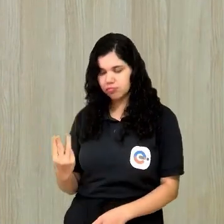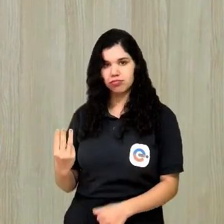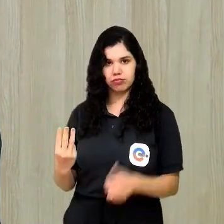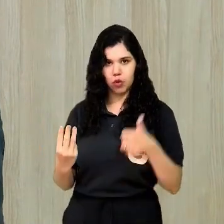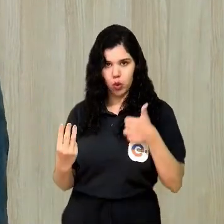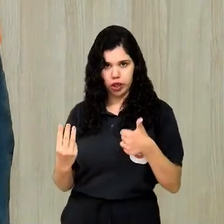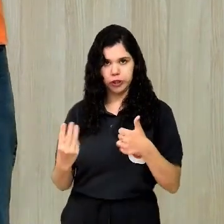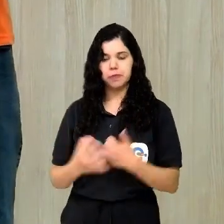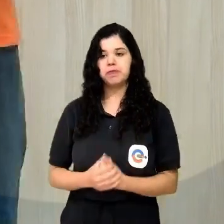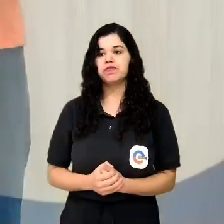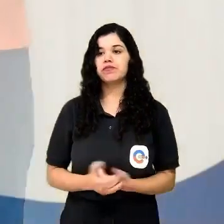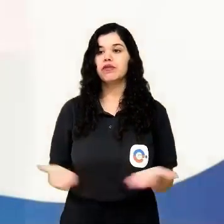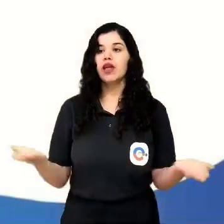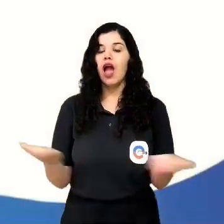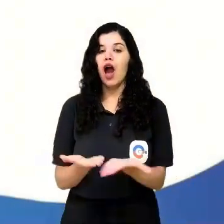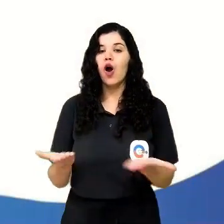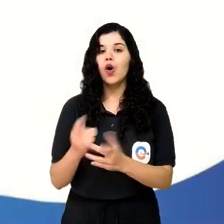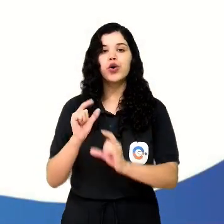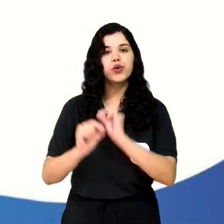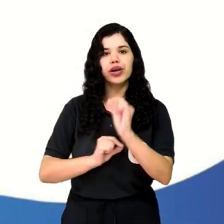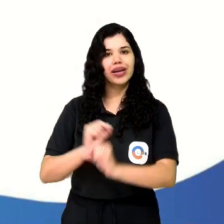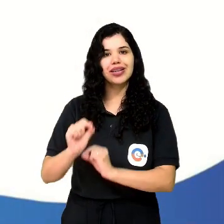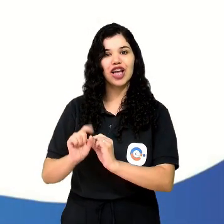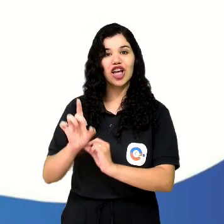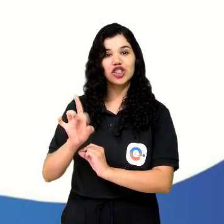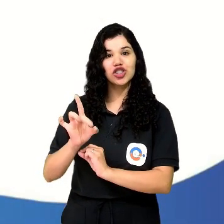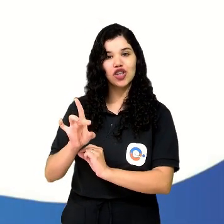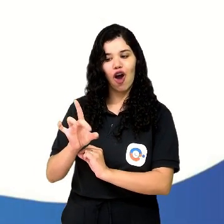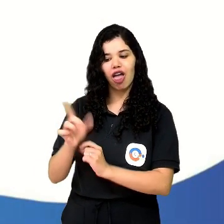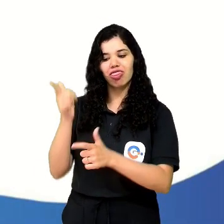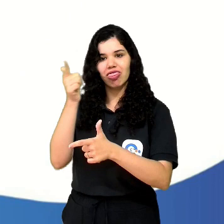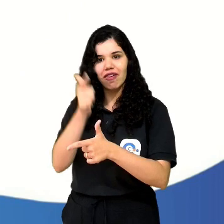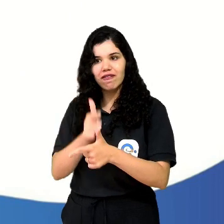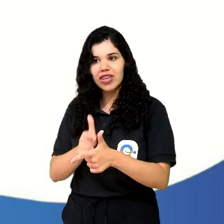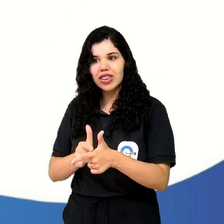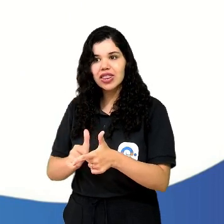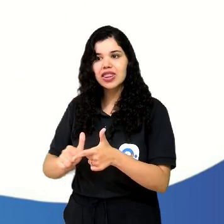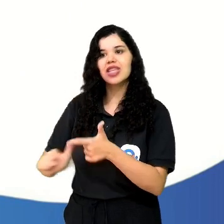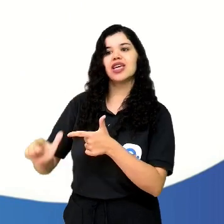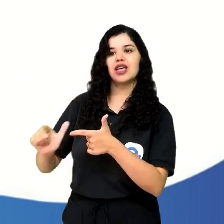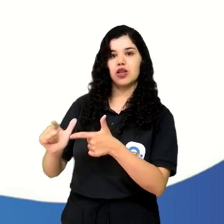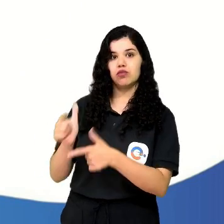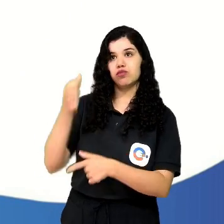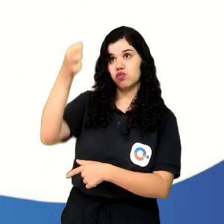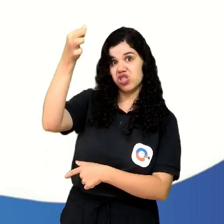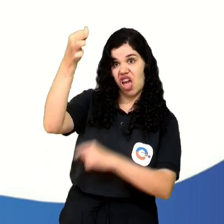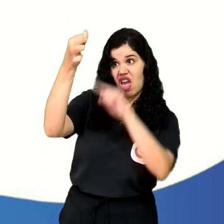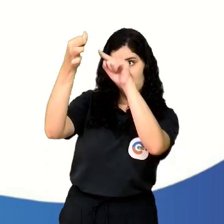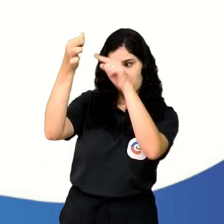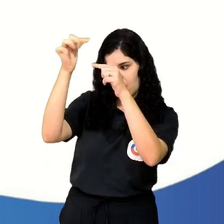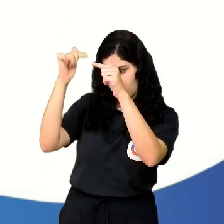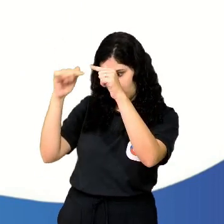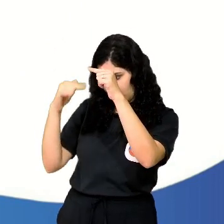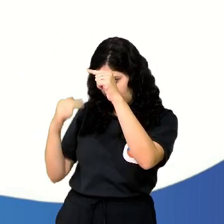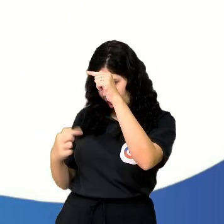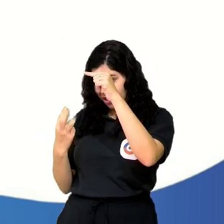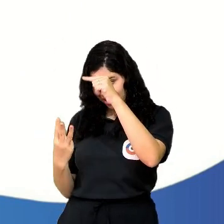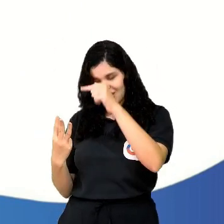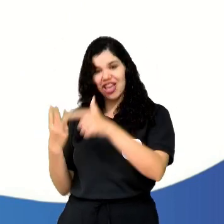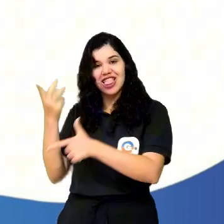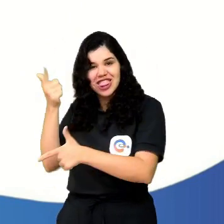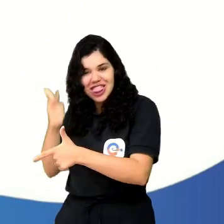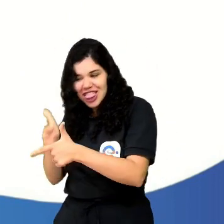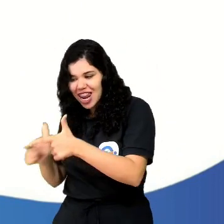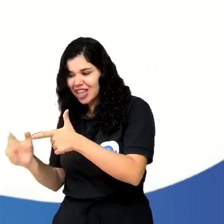desce. Agora, a gente só falta terminar a fatoração do 6, que é justamente agora que a gente vai dividir por 3, e